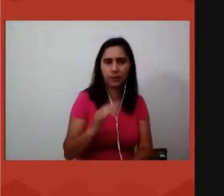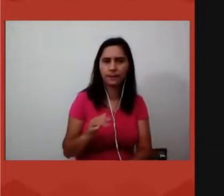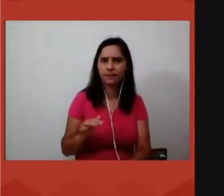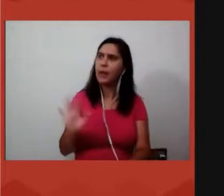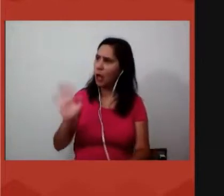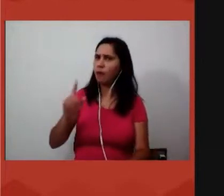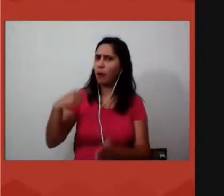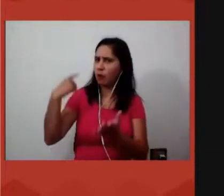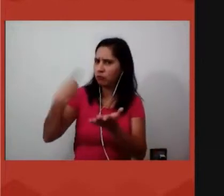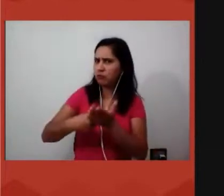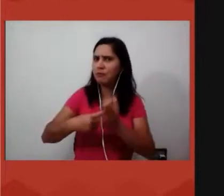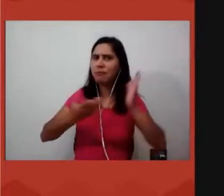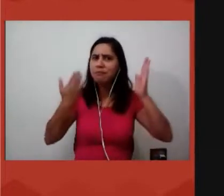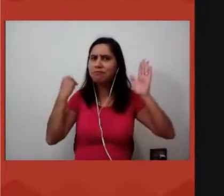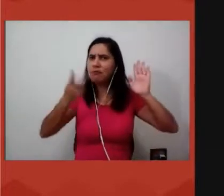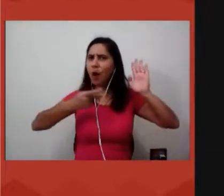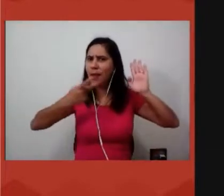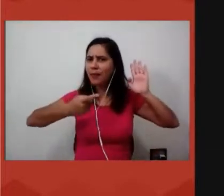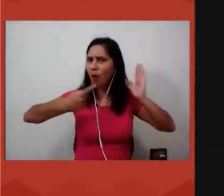com a Ana.